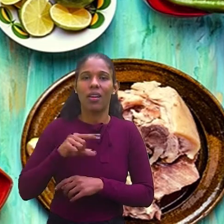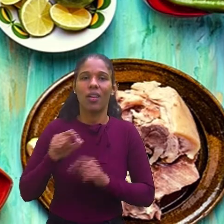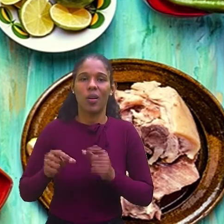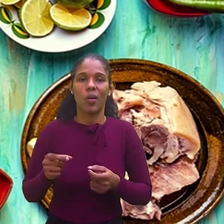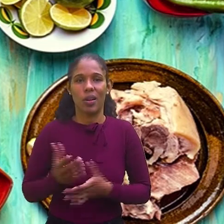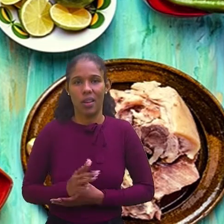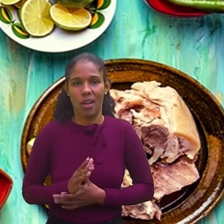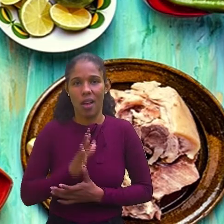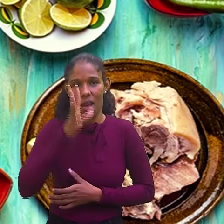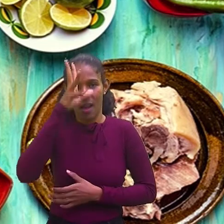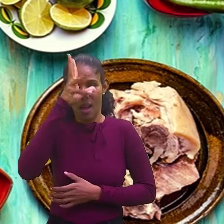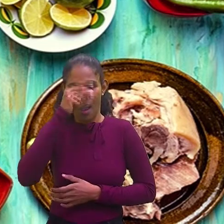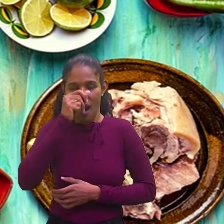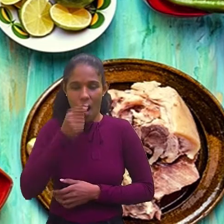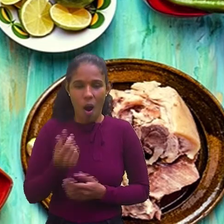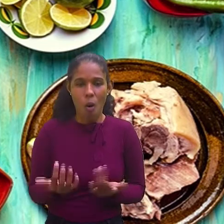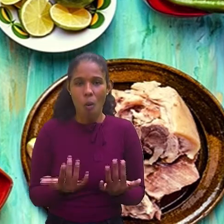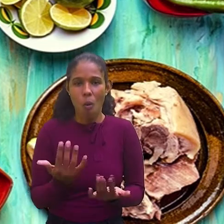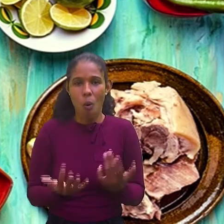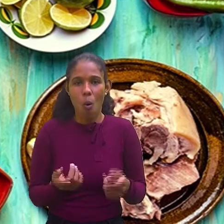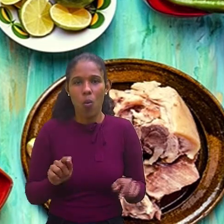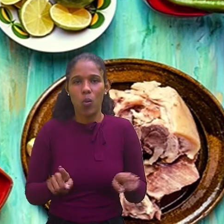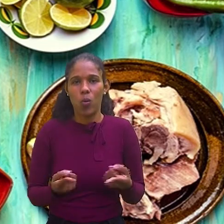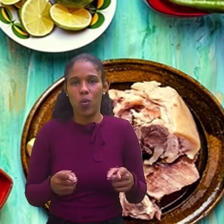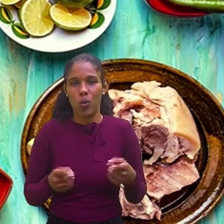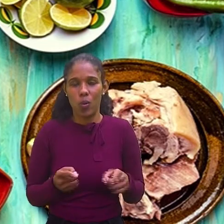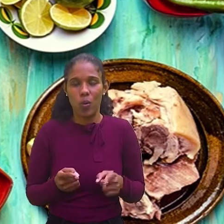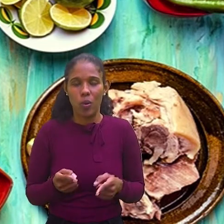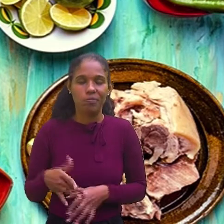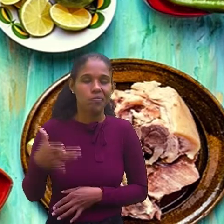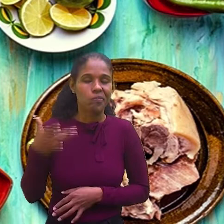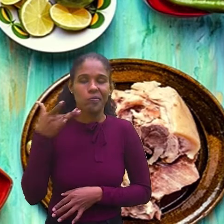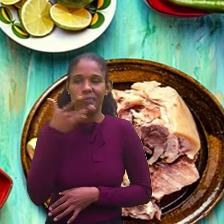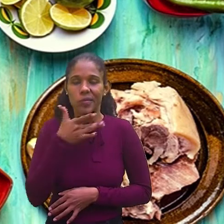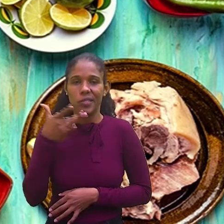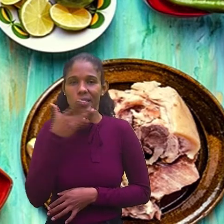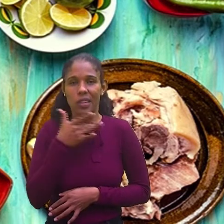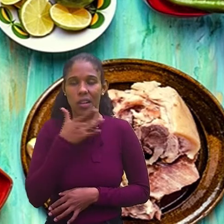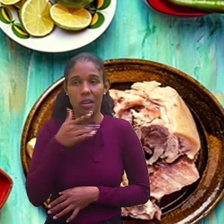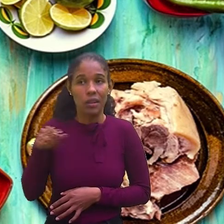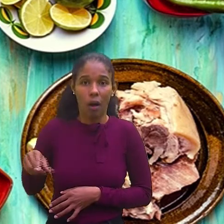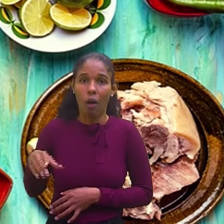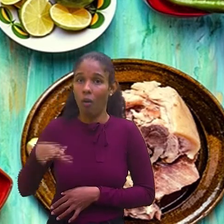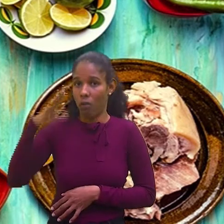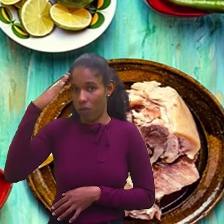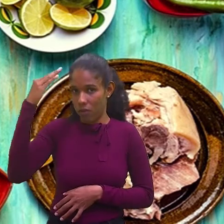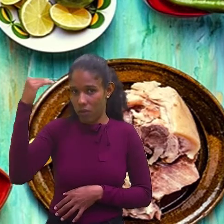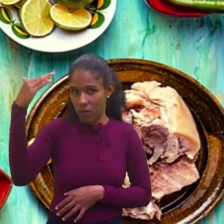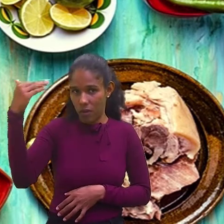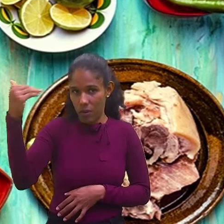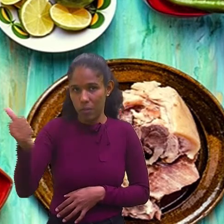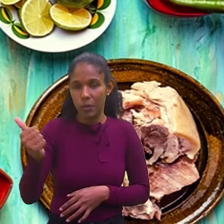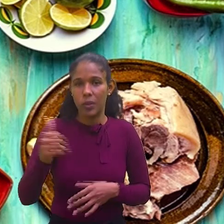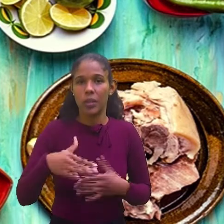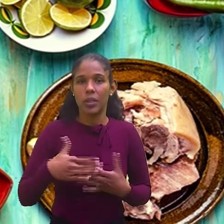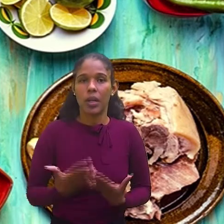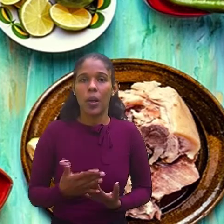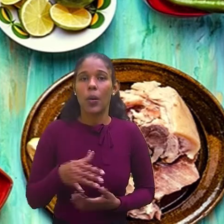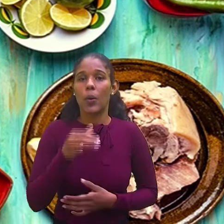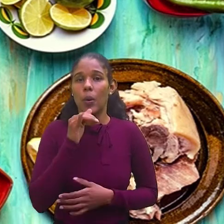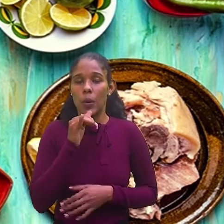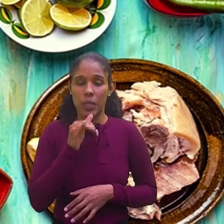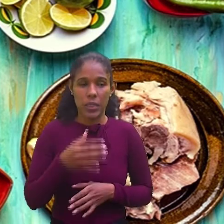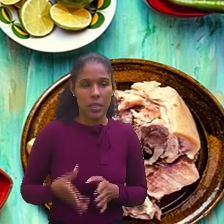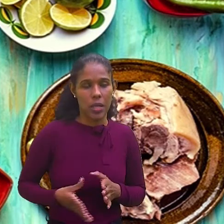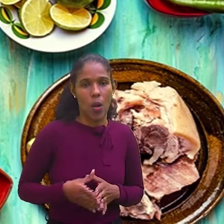influência italiana. É servido em várias galeterias pelo estado todo, sempre assado na brasa, depois de ter passado várias horas marinando em